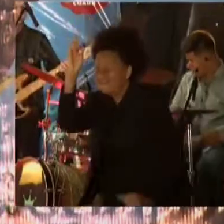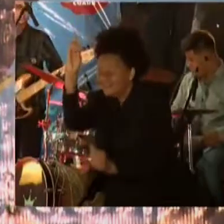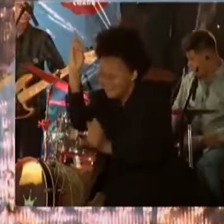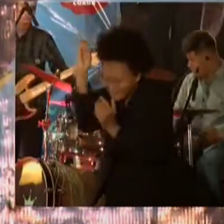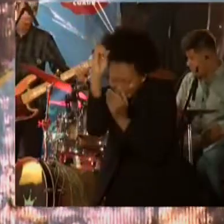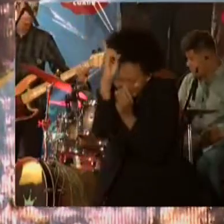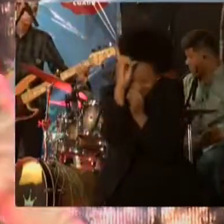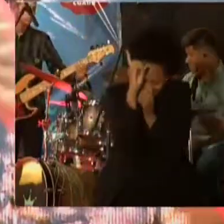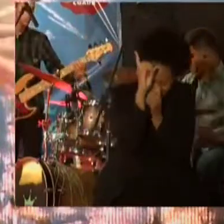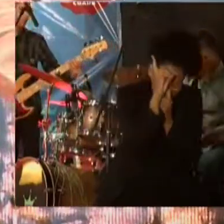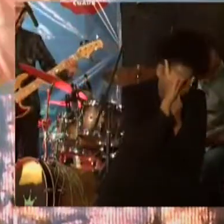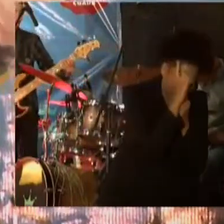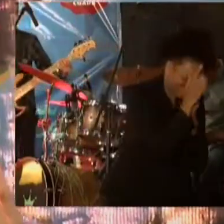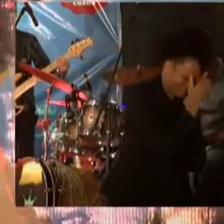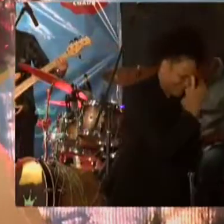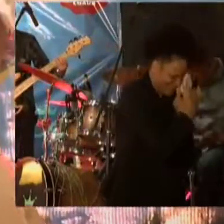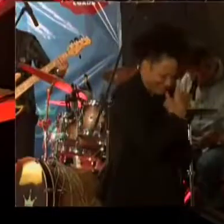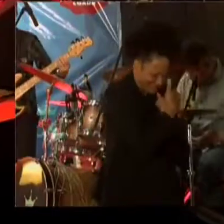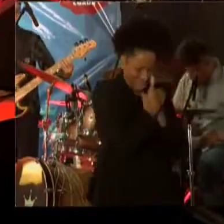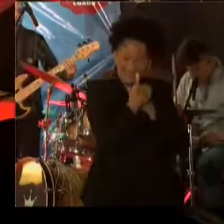em Deus e